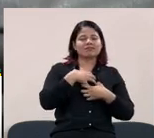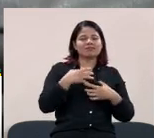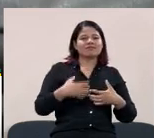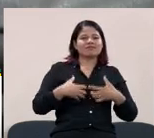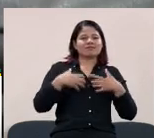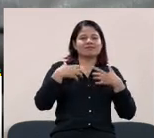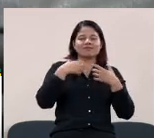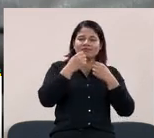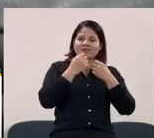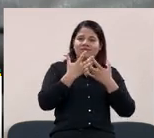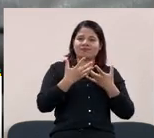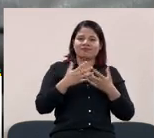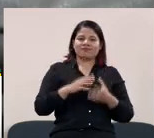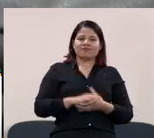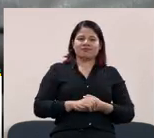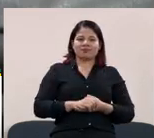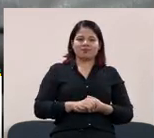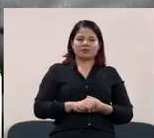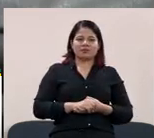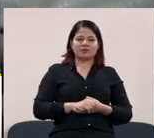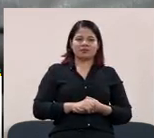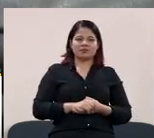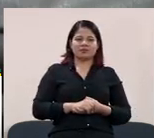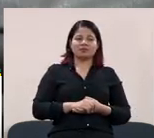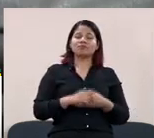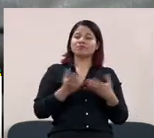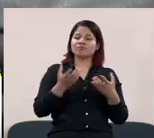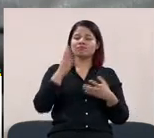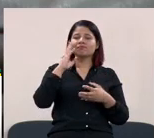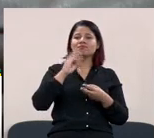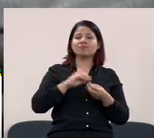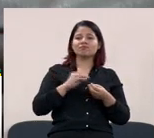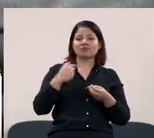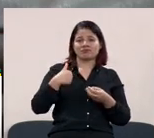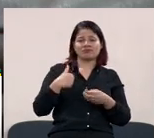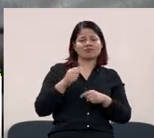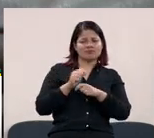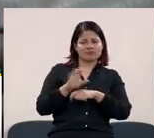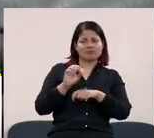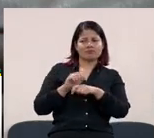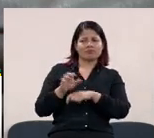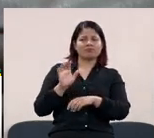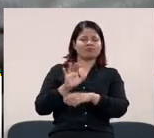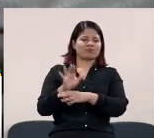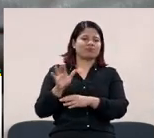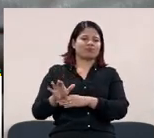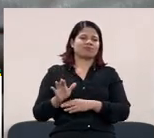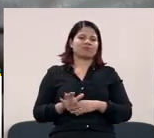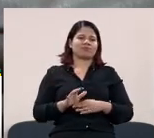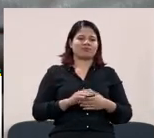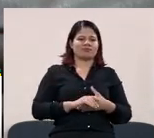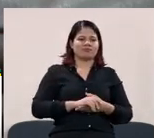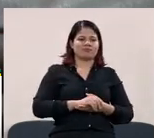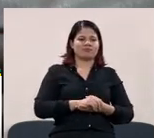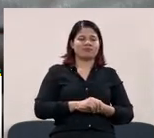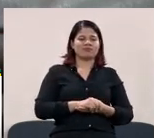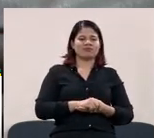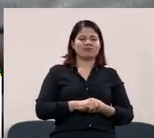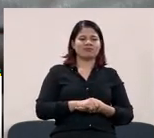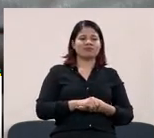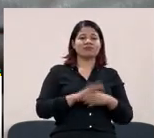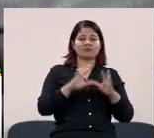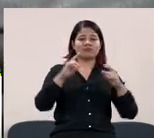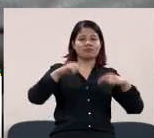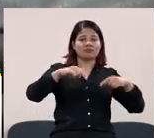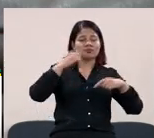de orgulho, de saber que nós contribuímos muito e vamos continuar contribuindo. Mas o dia de hoje é